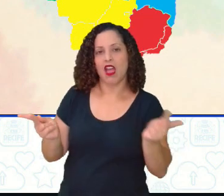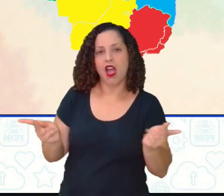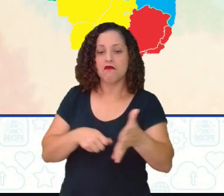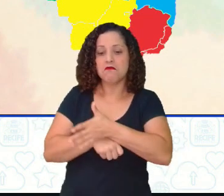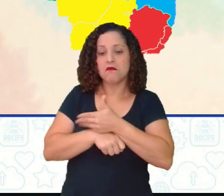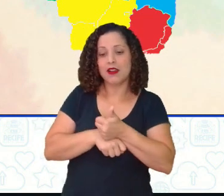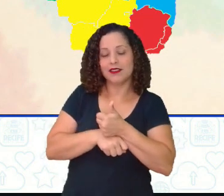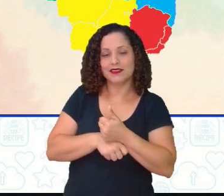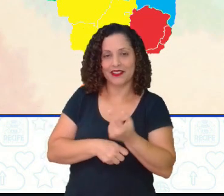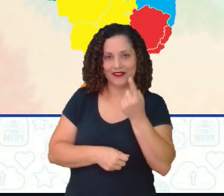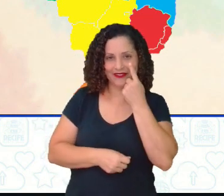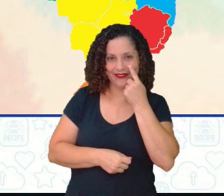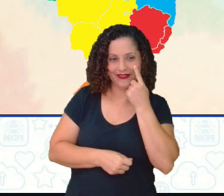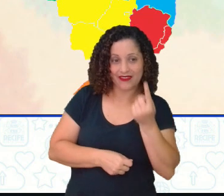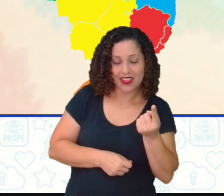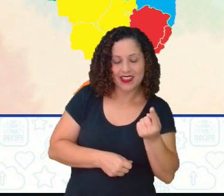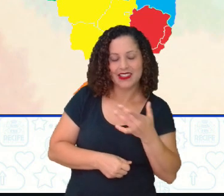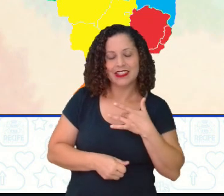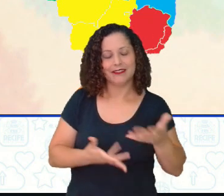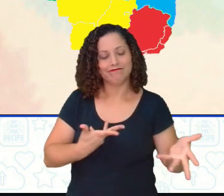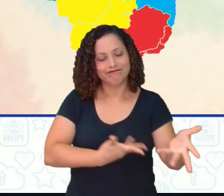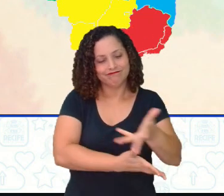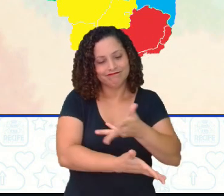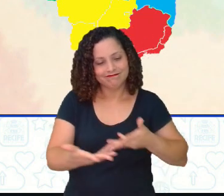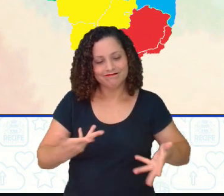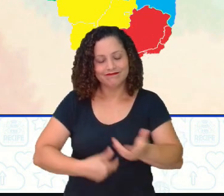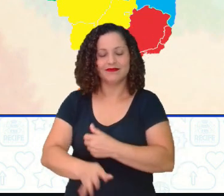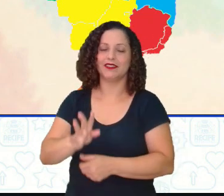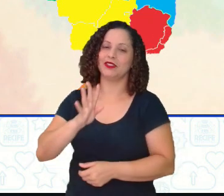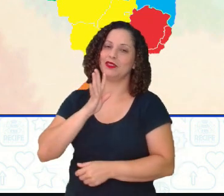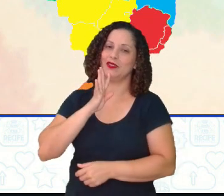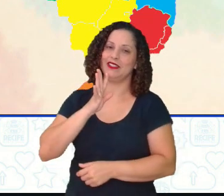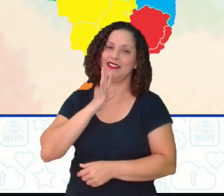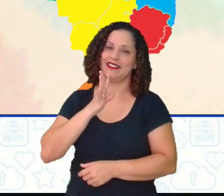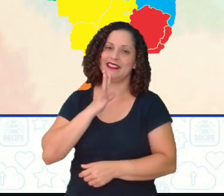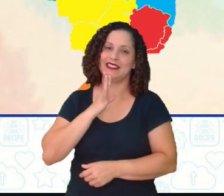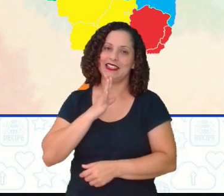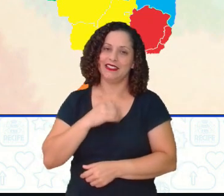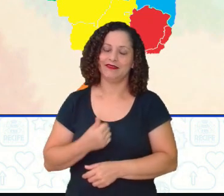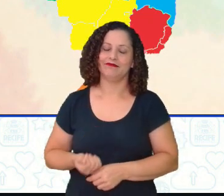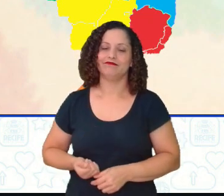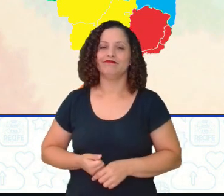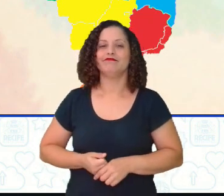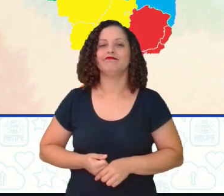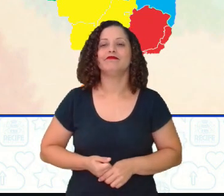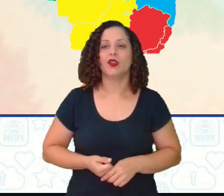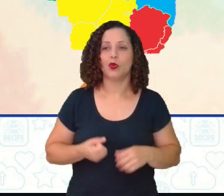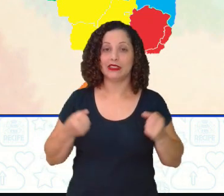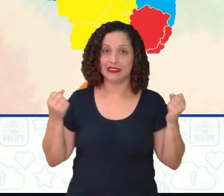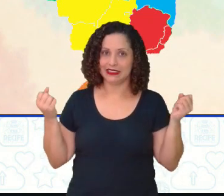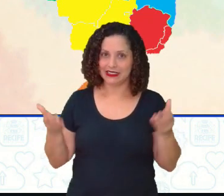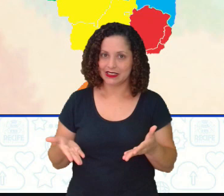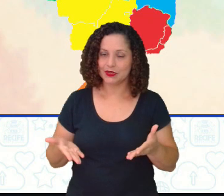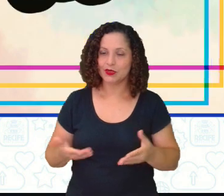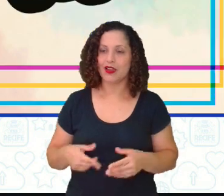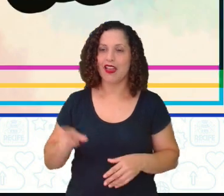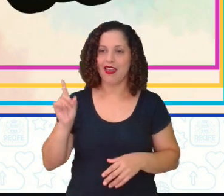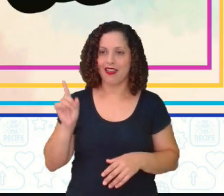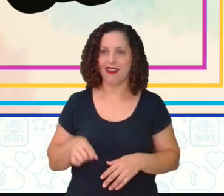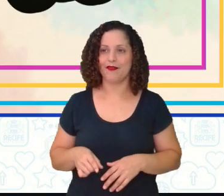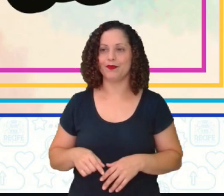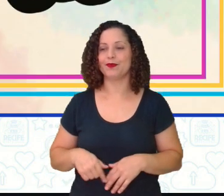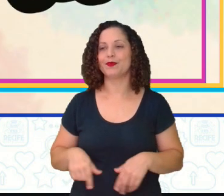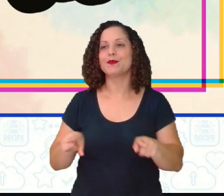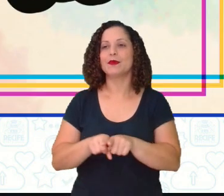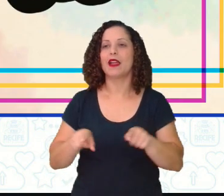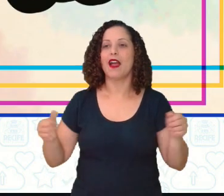mesmo, a gente possa ter algumas etapas aí, ou então alguns trechos. Então, esse seria. E a